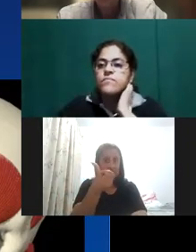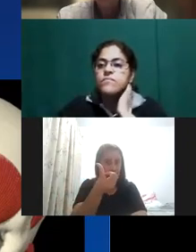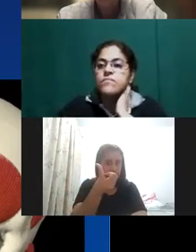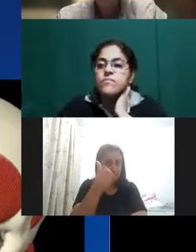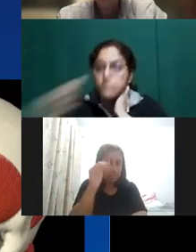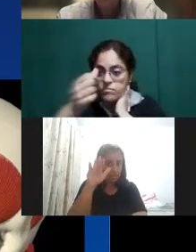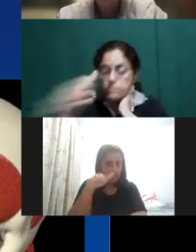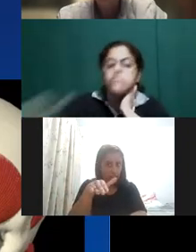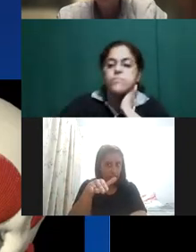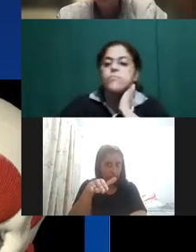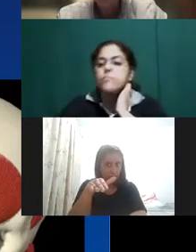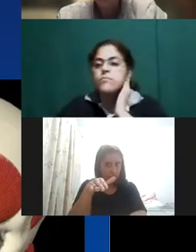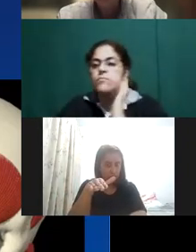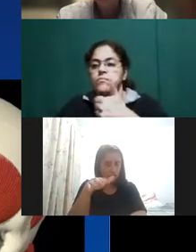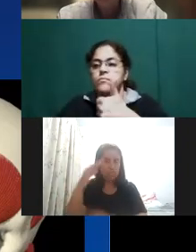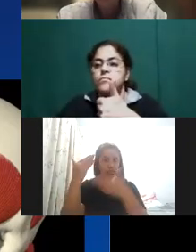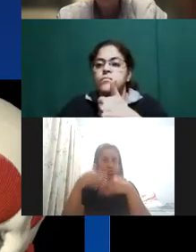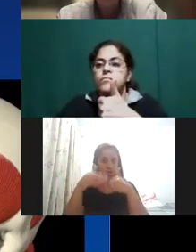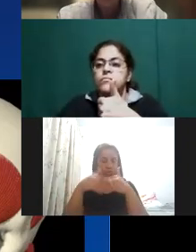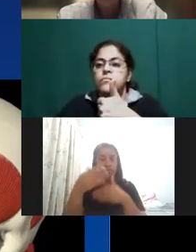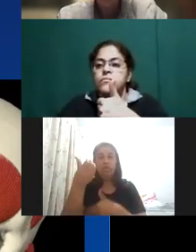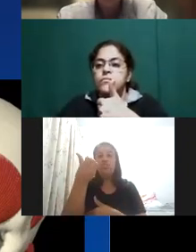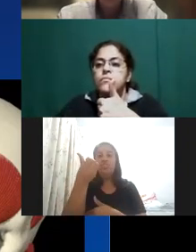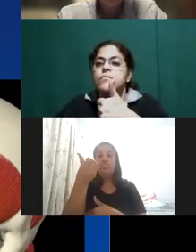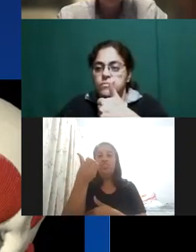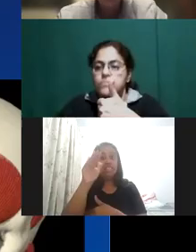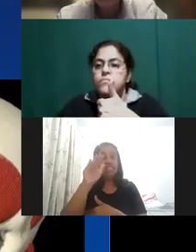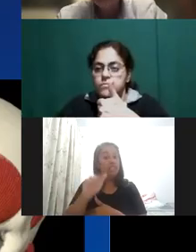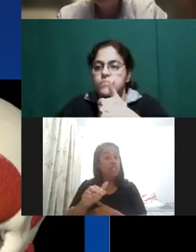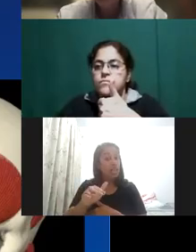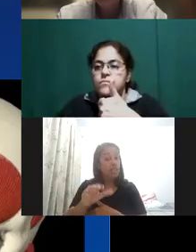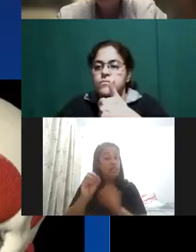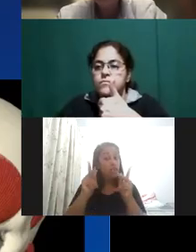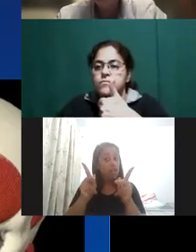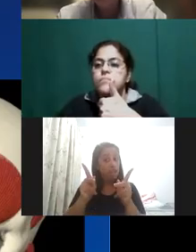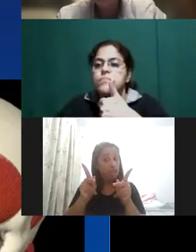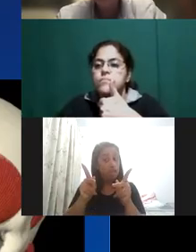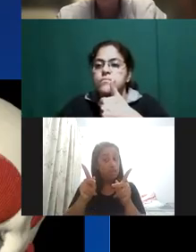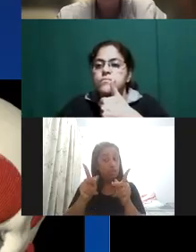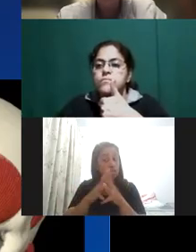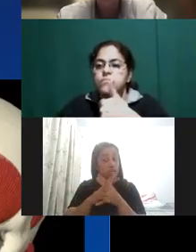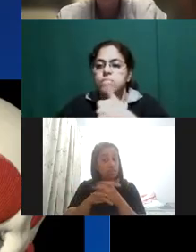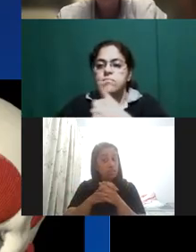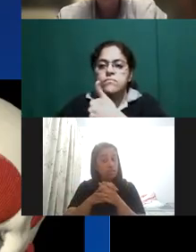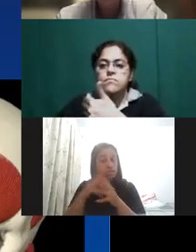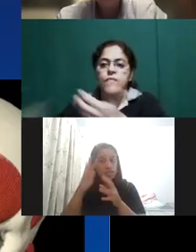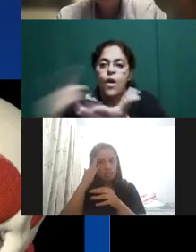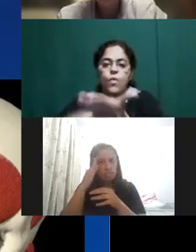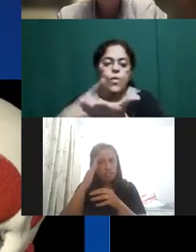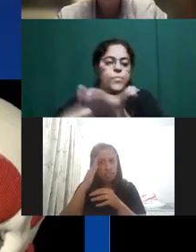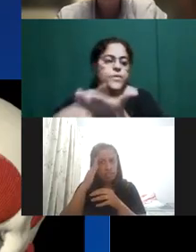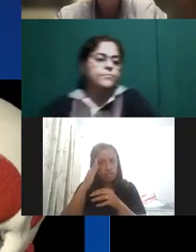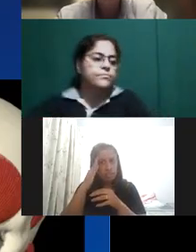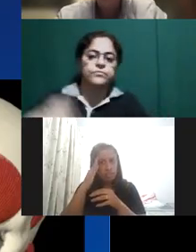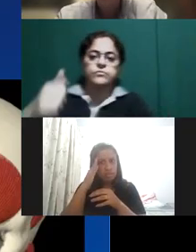porque vai Também passando às acho. 10, o cérebro não funciona mais. Exatamente. Eu posso colocar 6 horas, 5 horas, assim, que aí vocês têm tempo